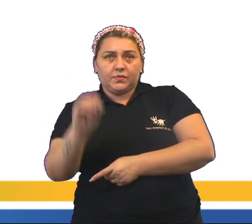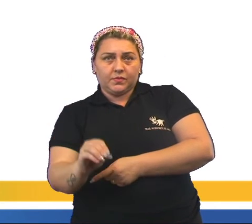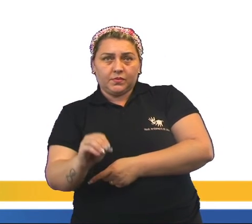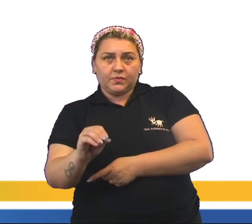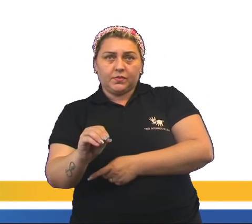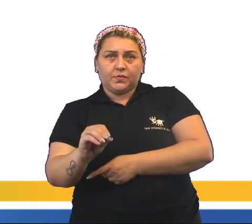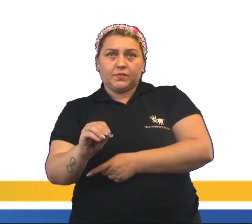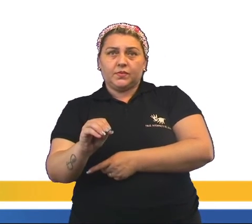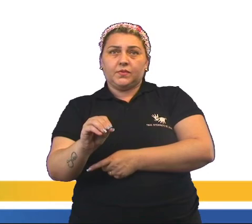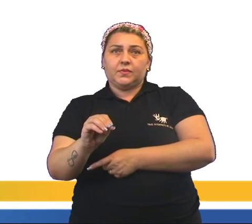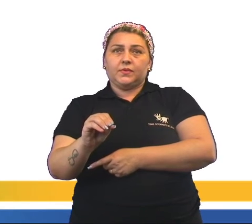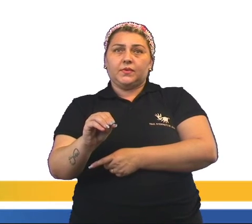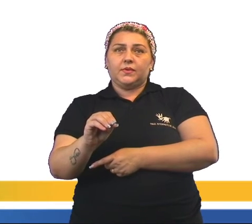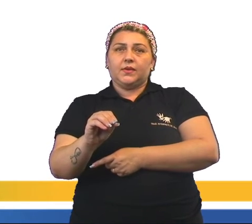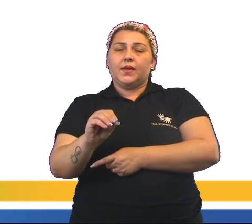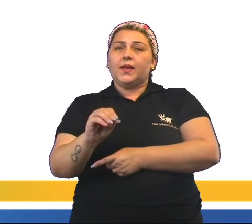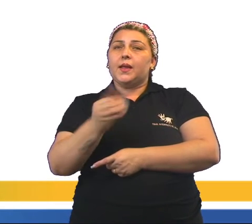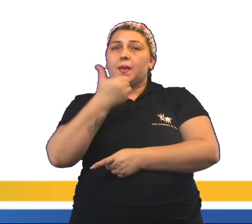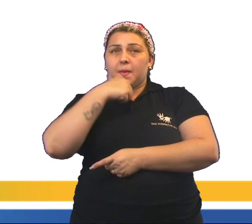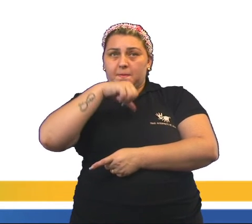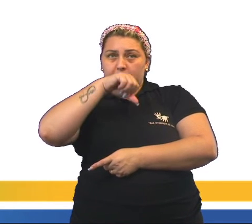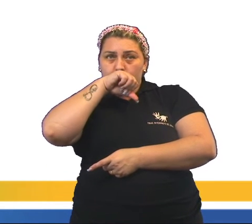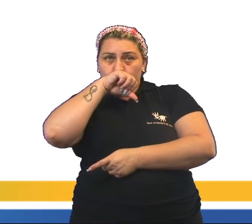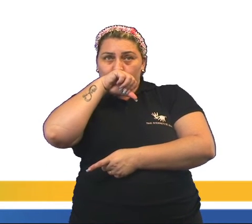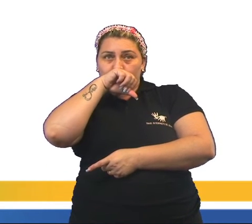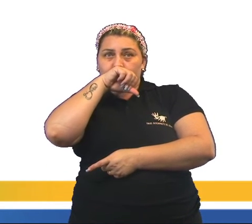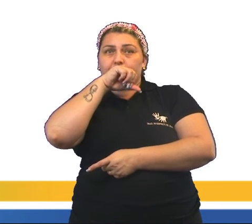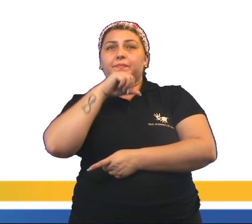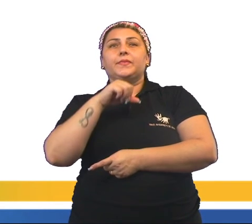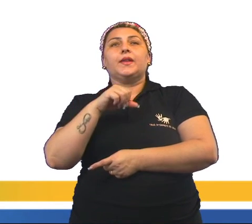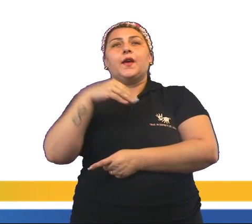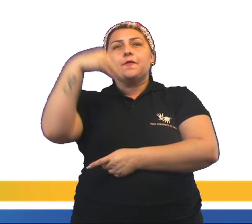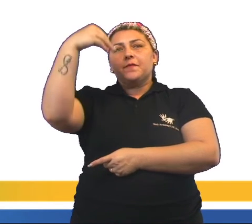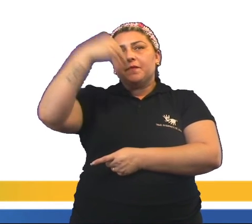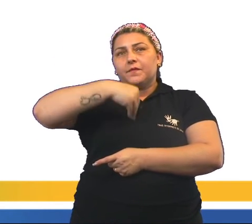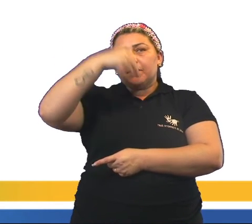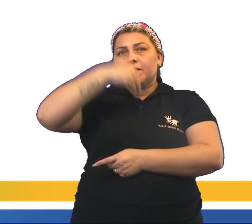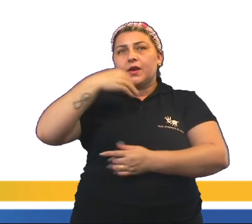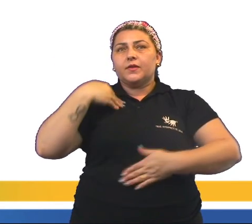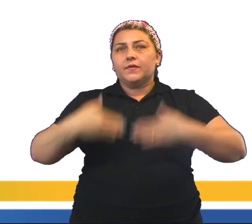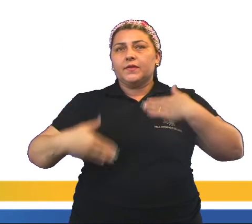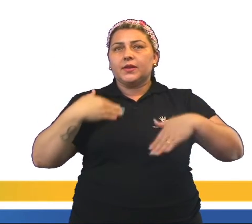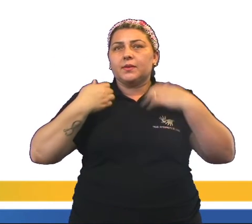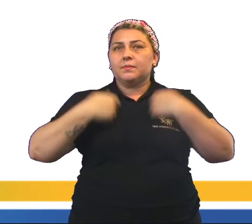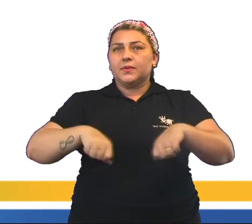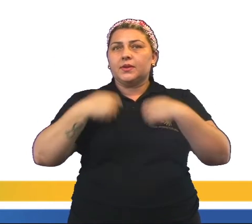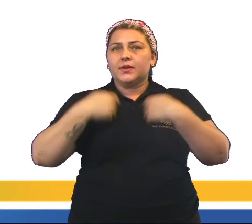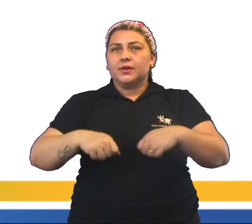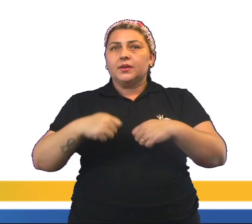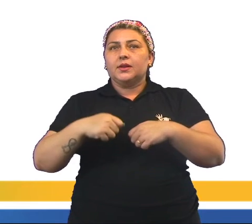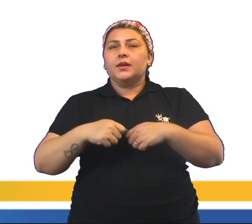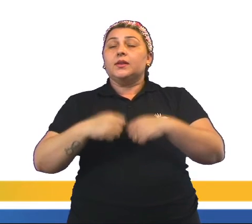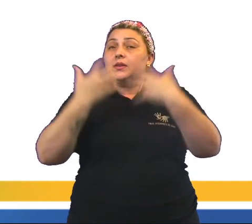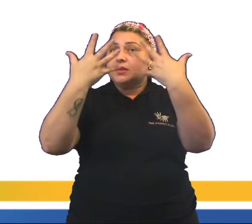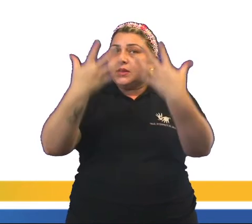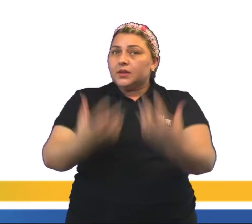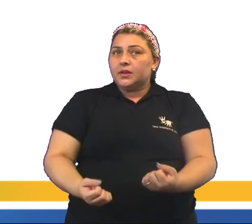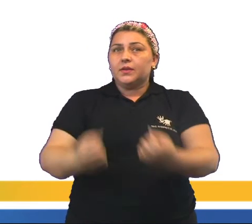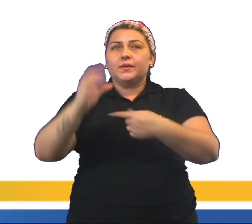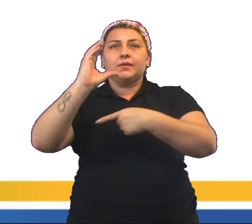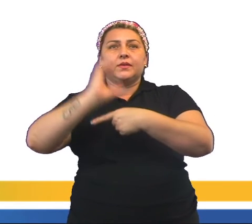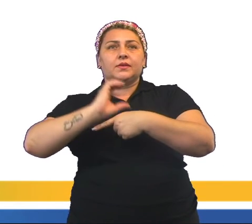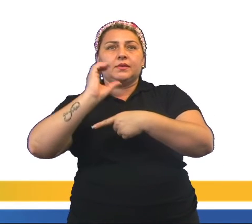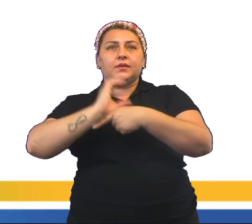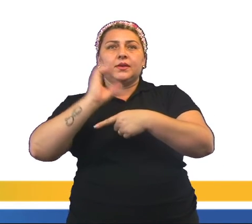pudor inato e instinto maternal. B, fragilidade física e necessidade de